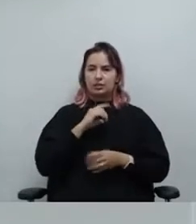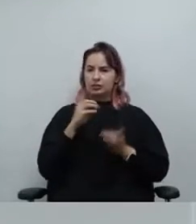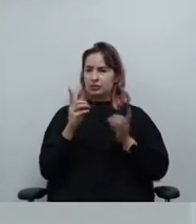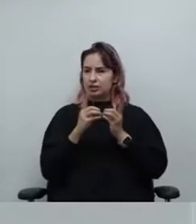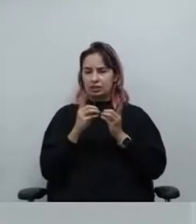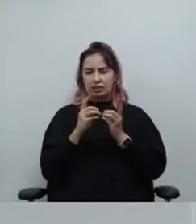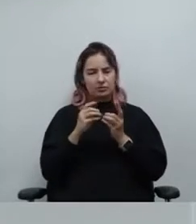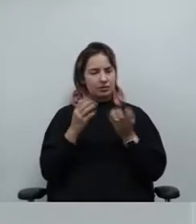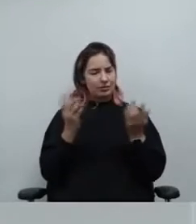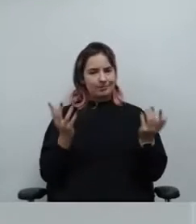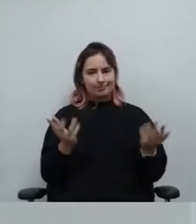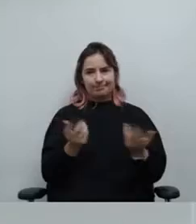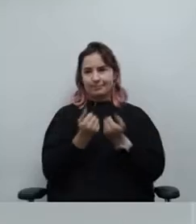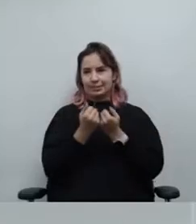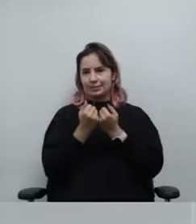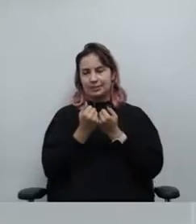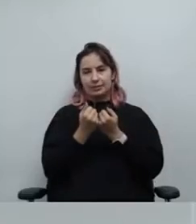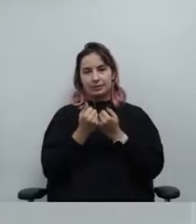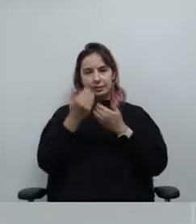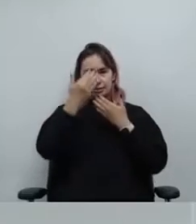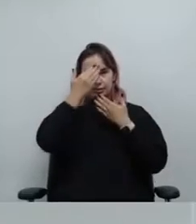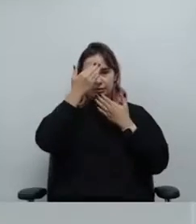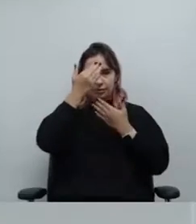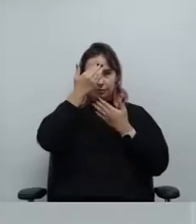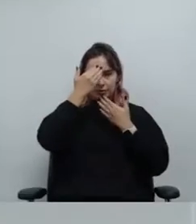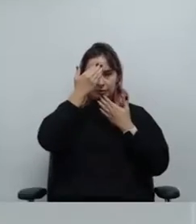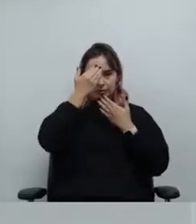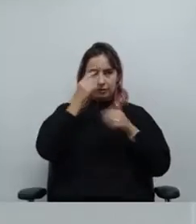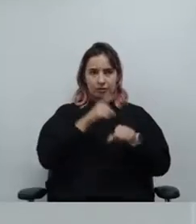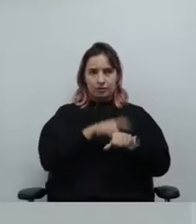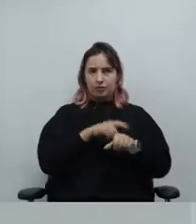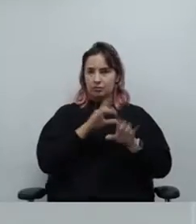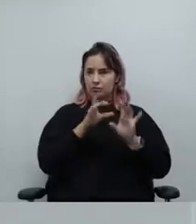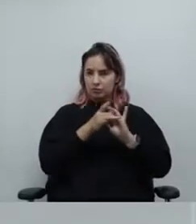assim, inesquecível. Muito obrigado pelo tempo,